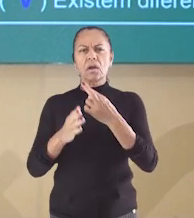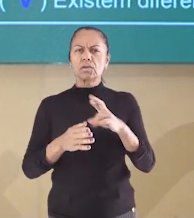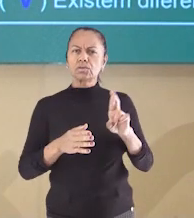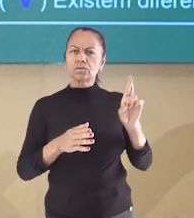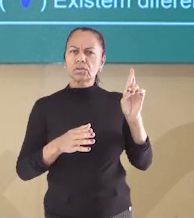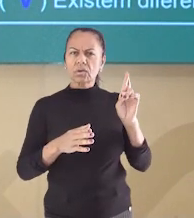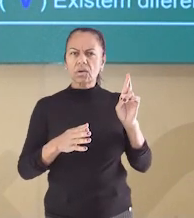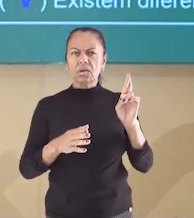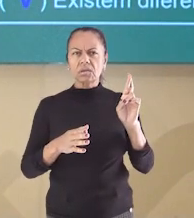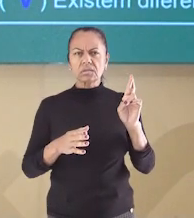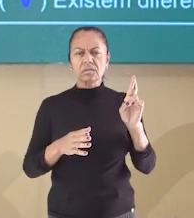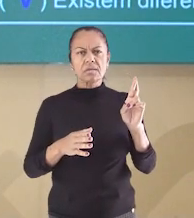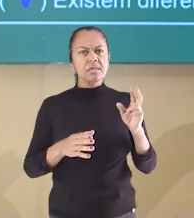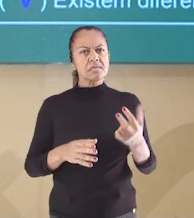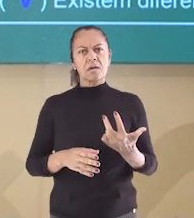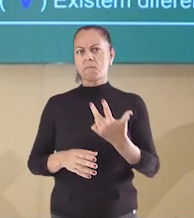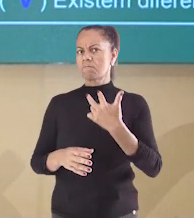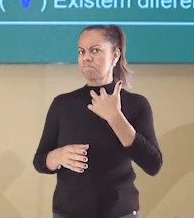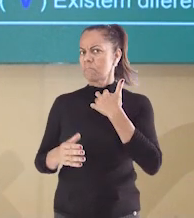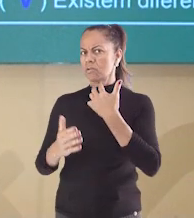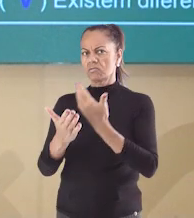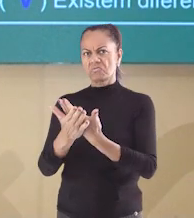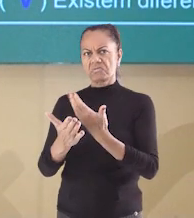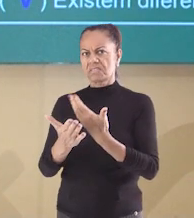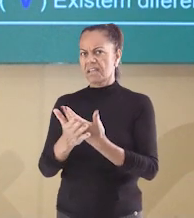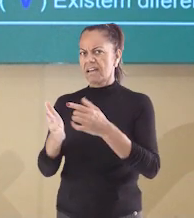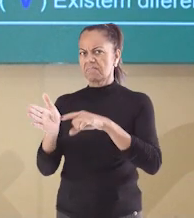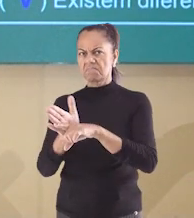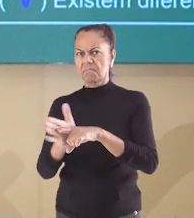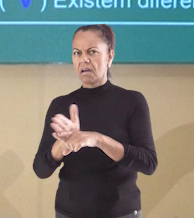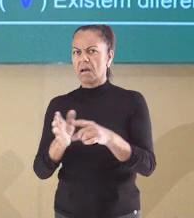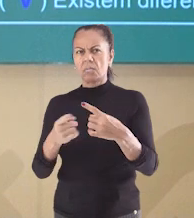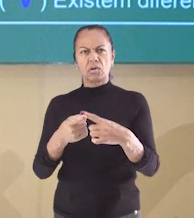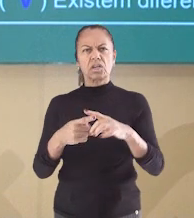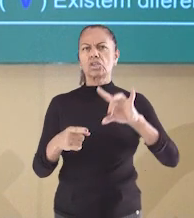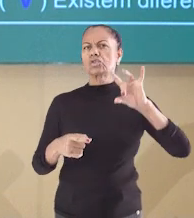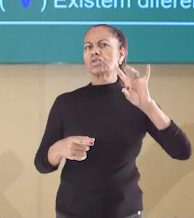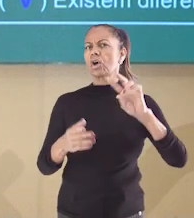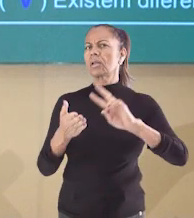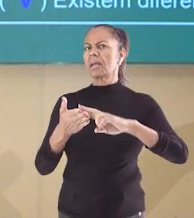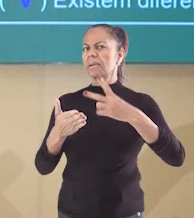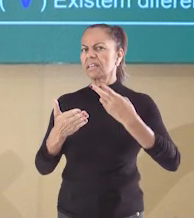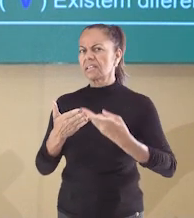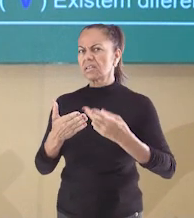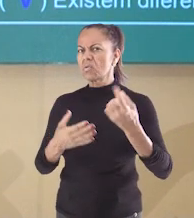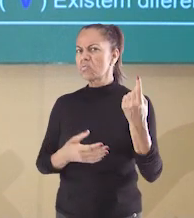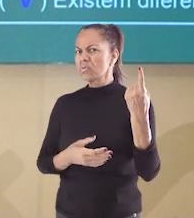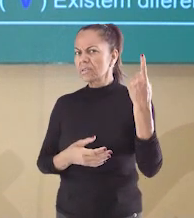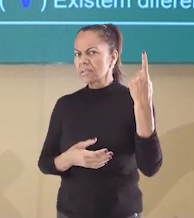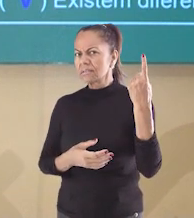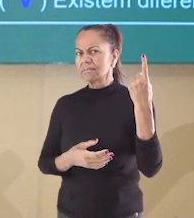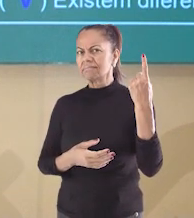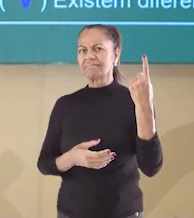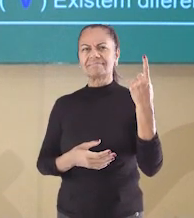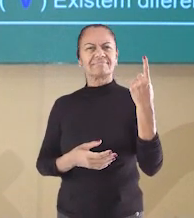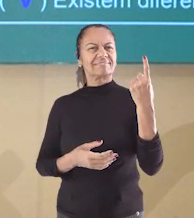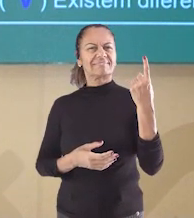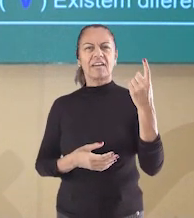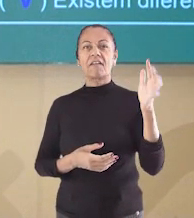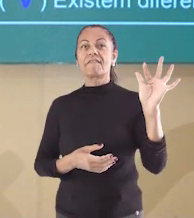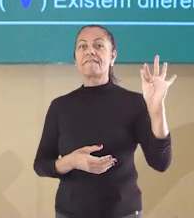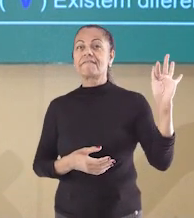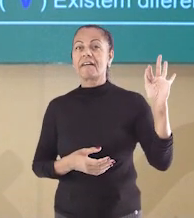textos sagrados não devem ser estudados nem questionados, pois têm uma única interpretação possível. Essa afirmativa